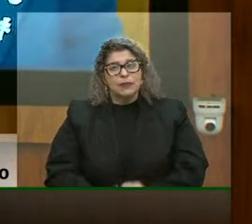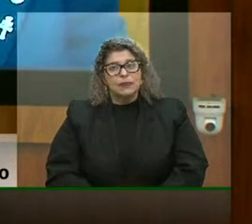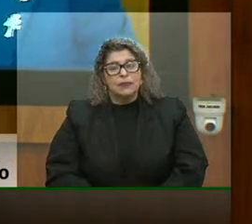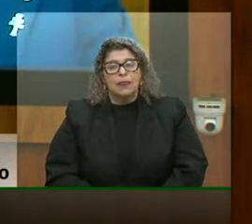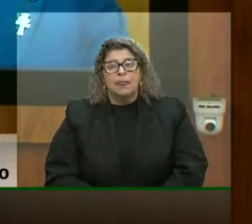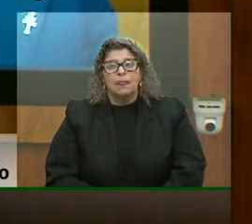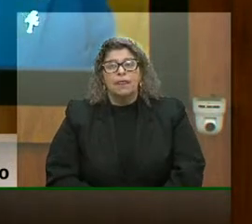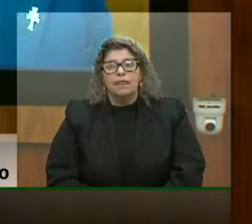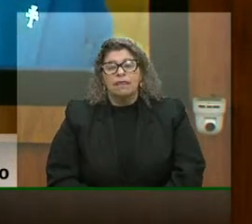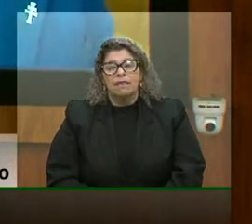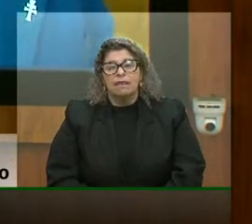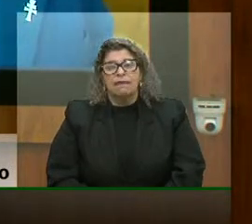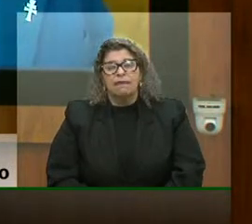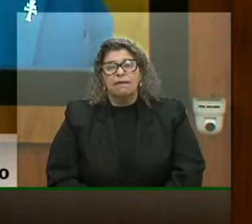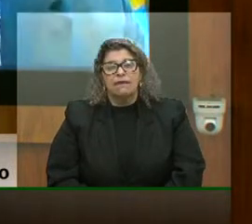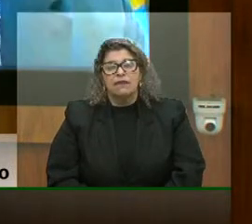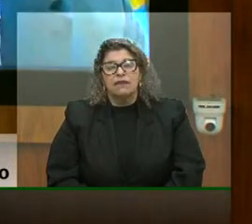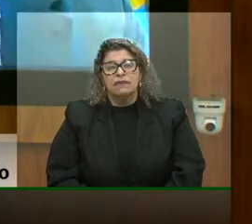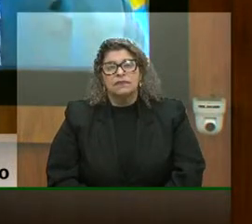Certo.